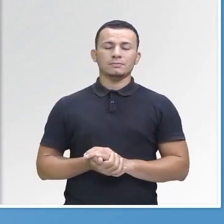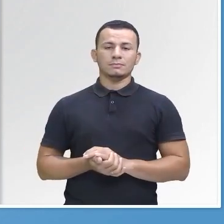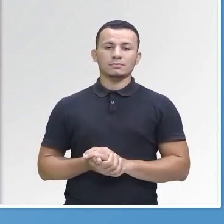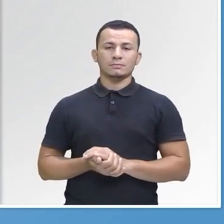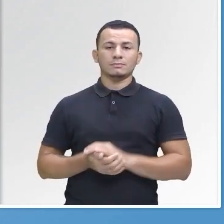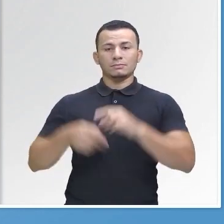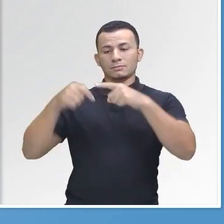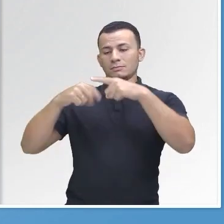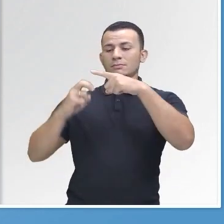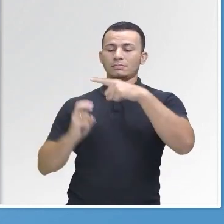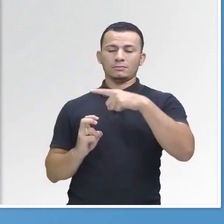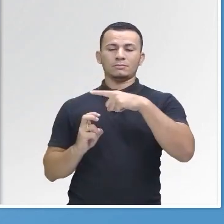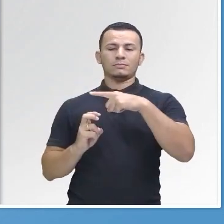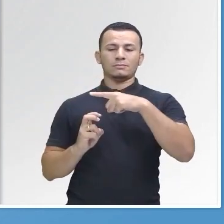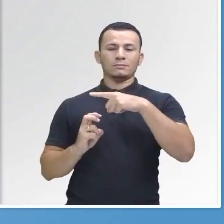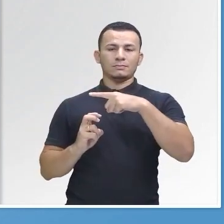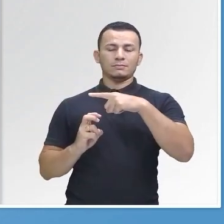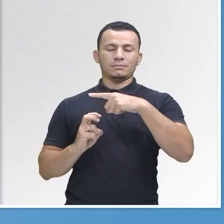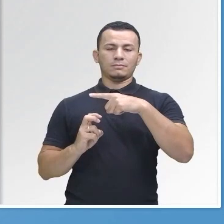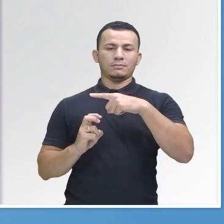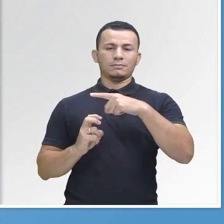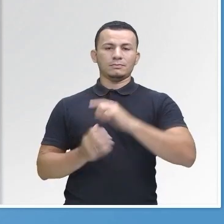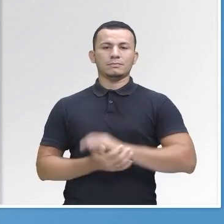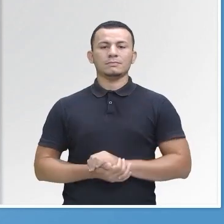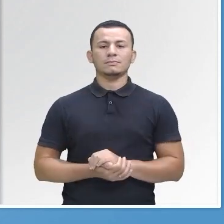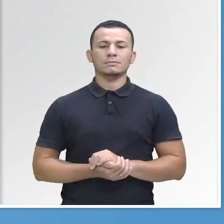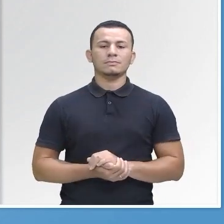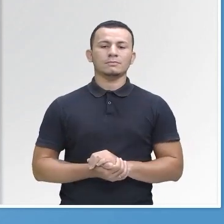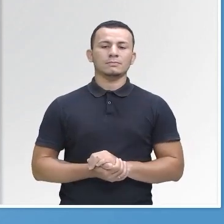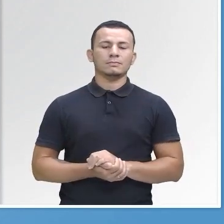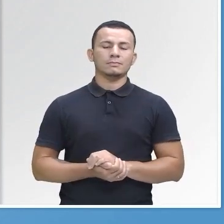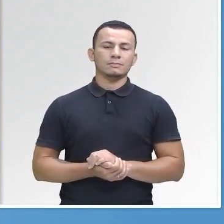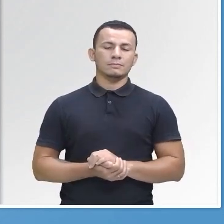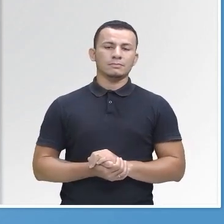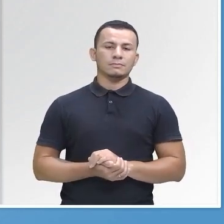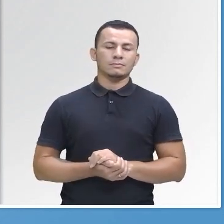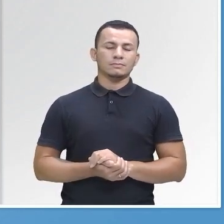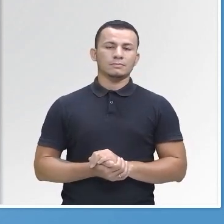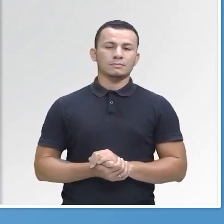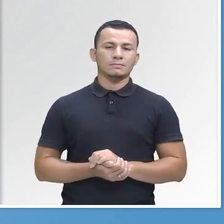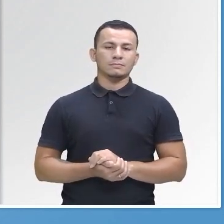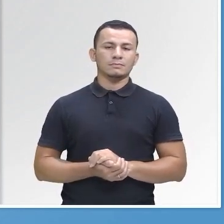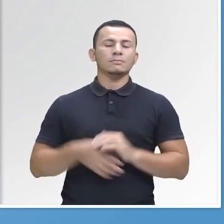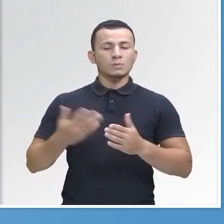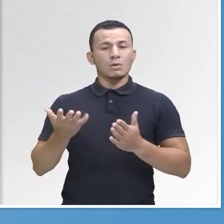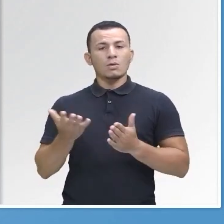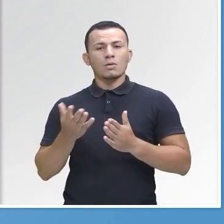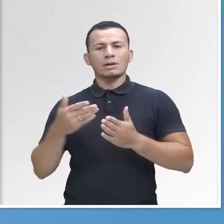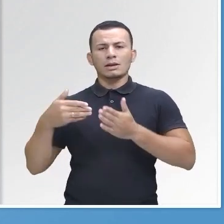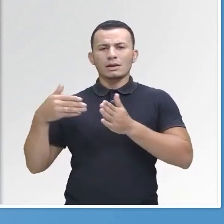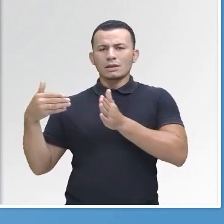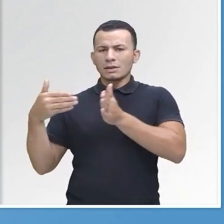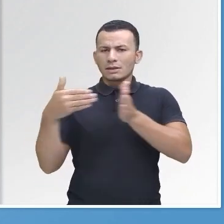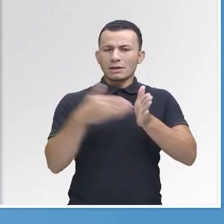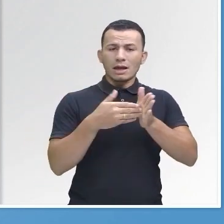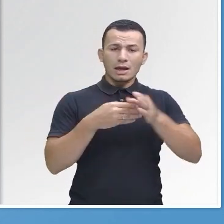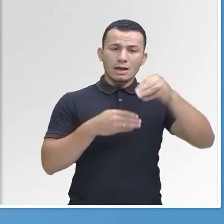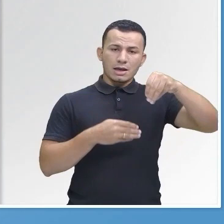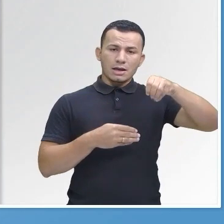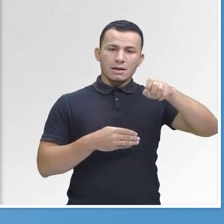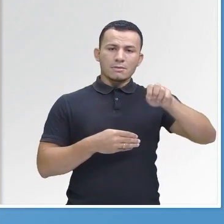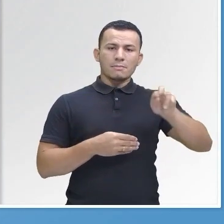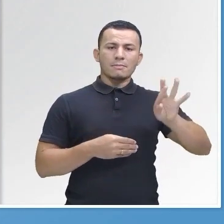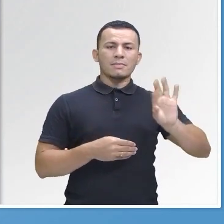é 5. Muito bem. E aí, vamos avançando até chegar no 1 metro. Então, aqui nós temos o quê?